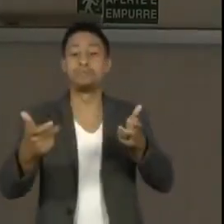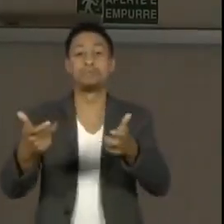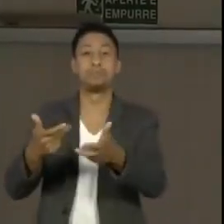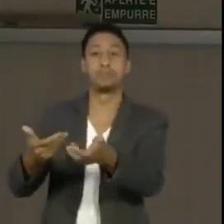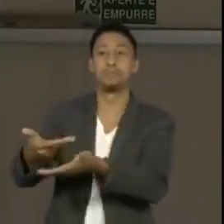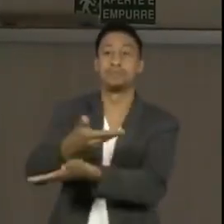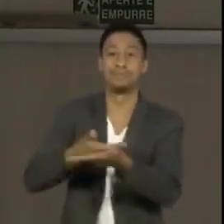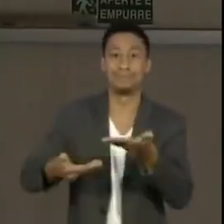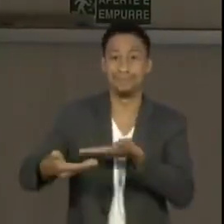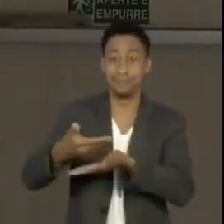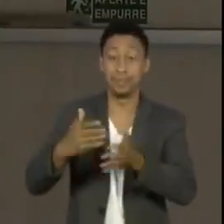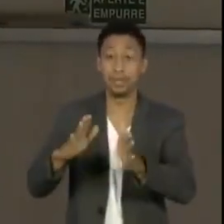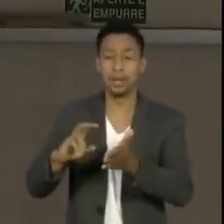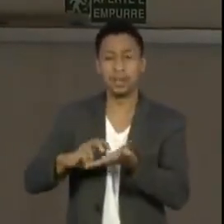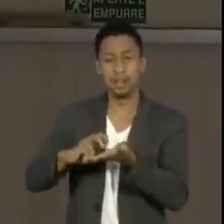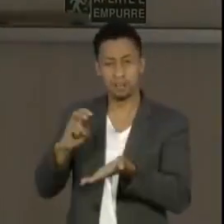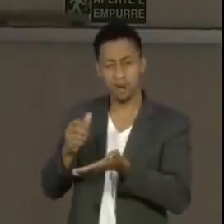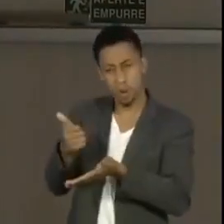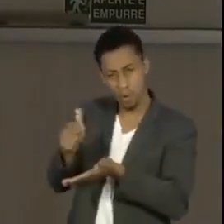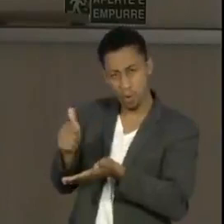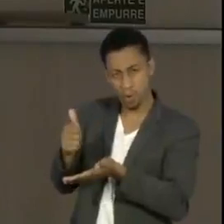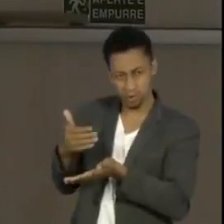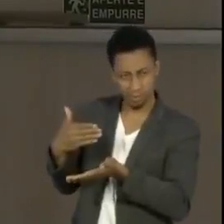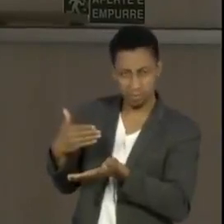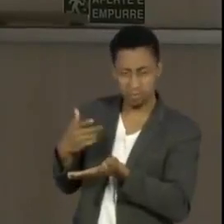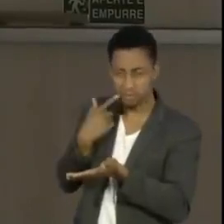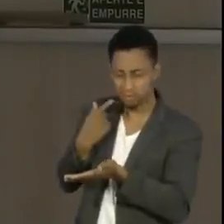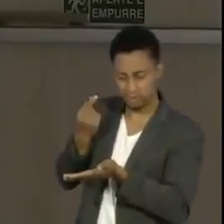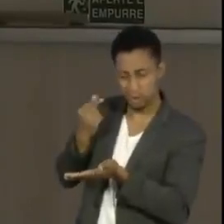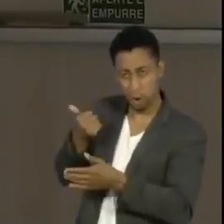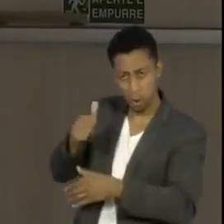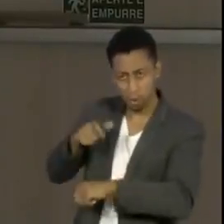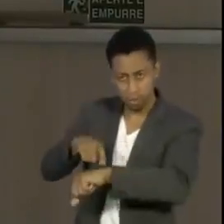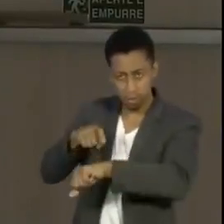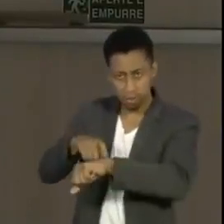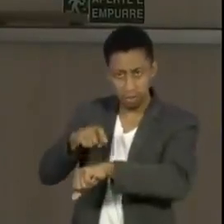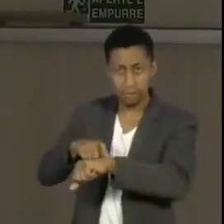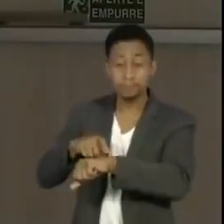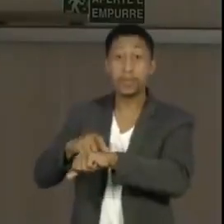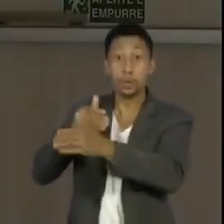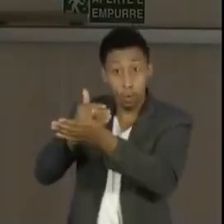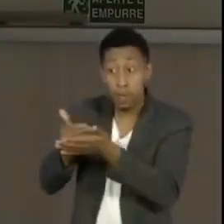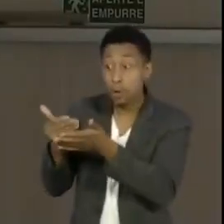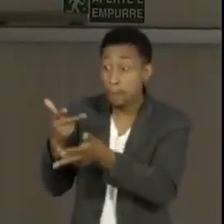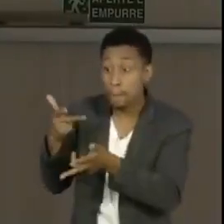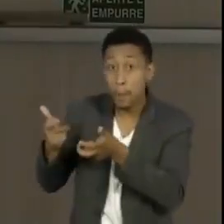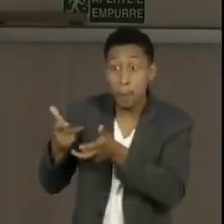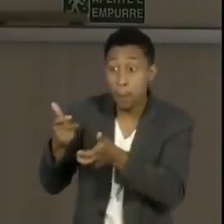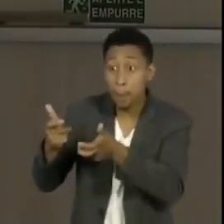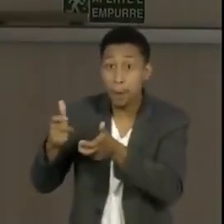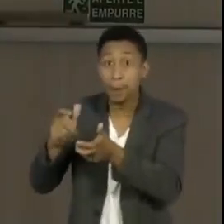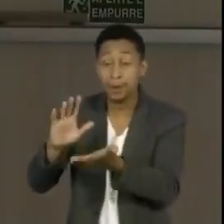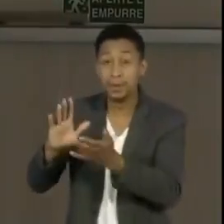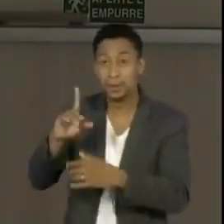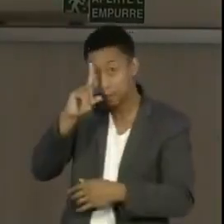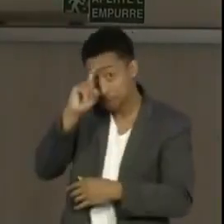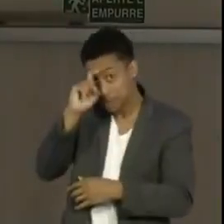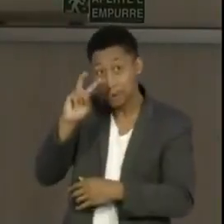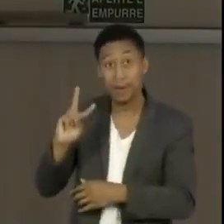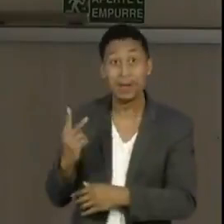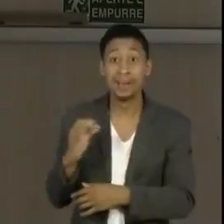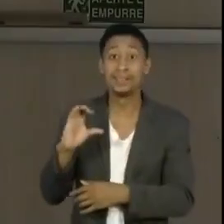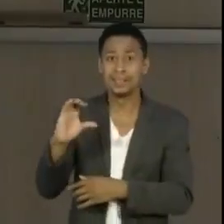das 11h30 da manhã, os outros profissionais da saúde aqui do complexo começaram a ser vacinados. A expectativa é que até o final do